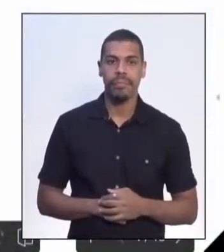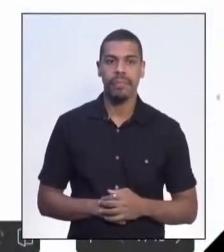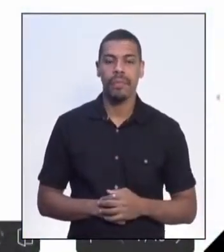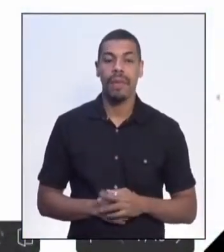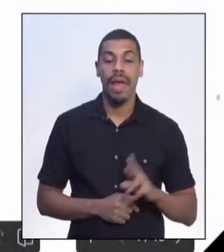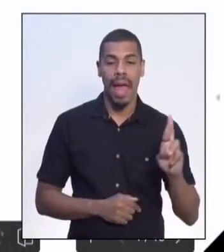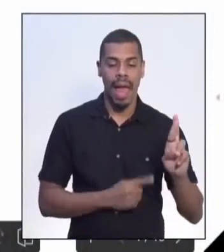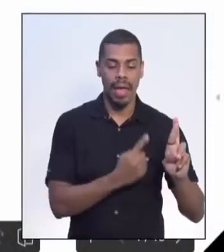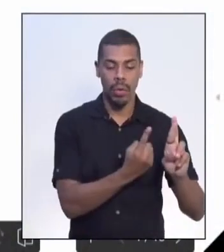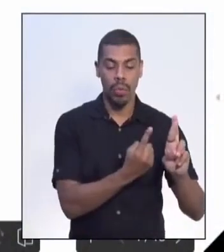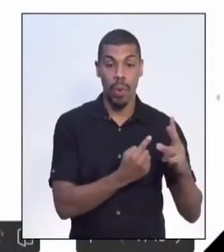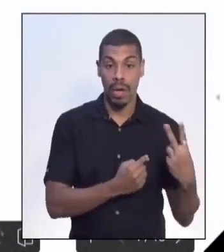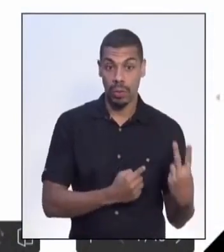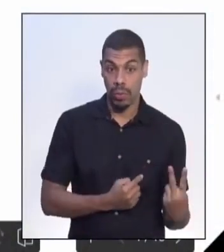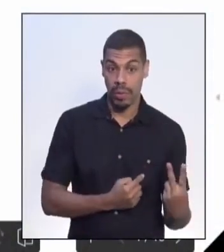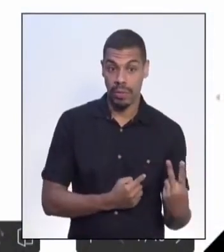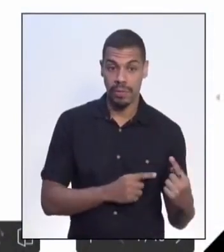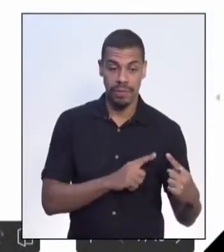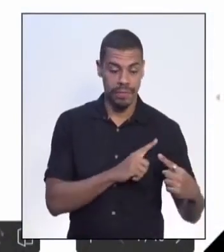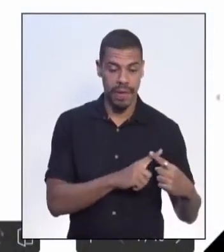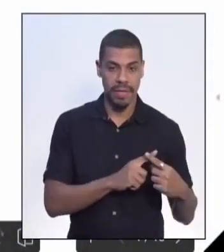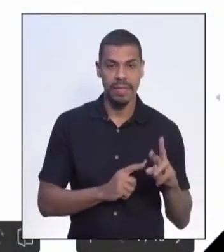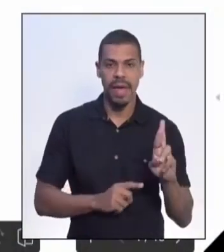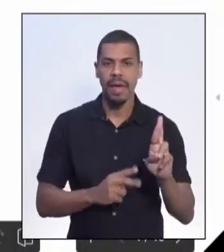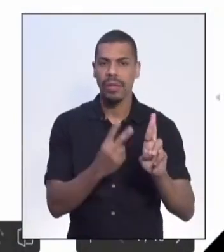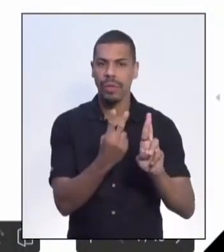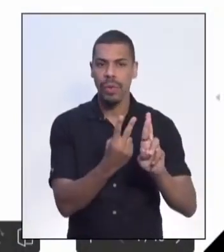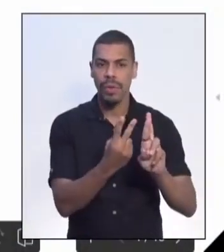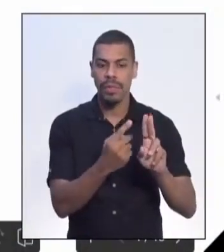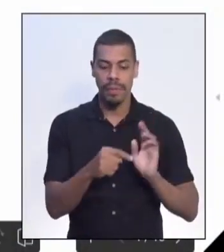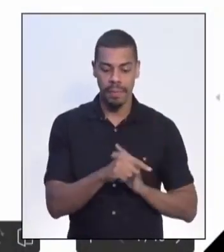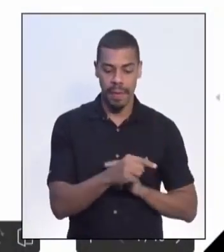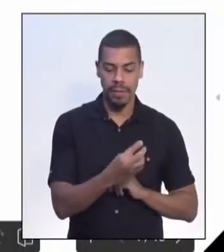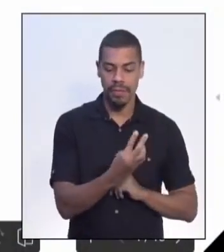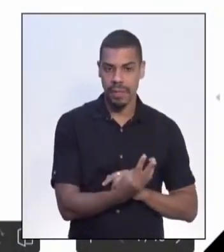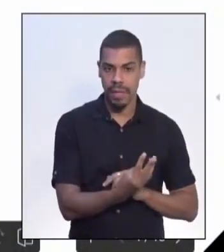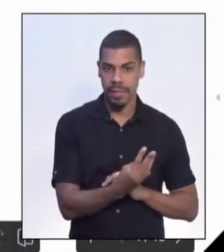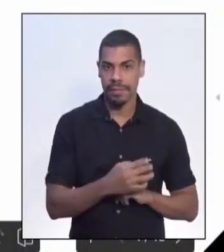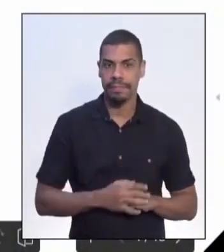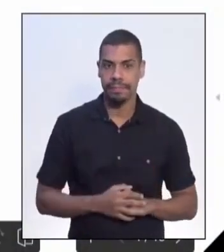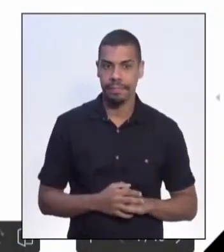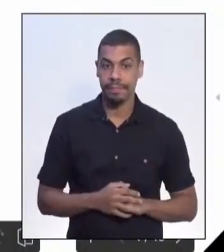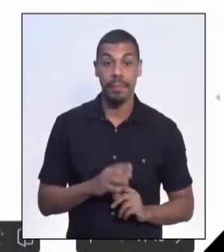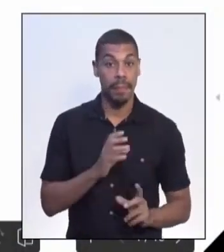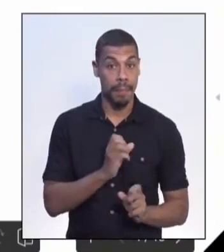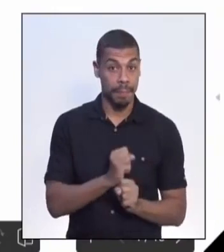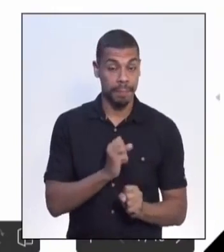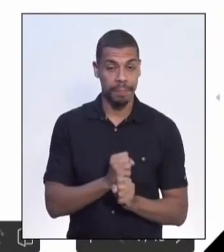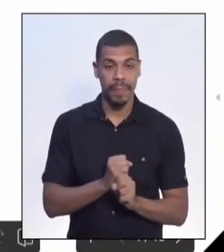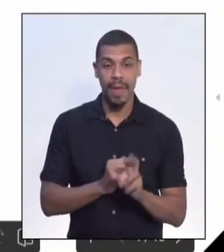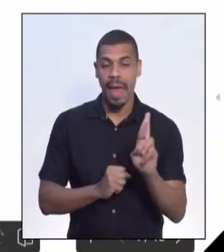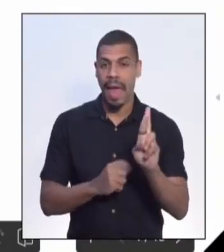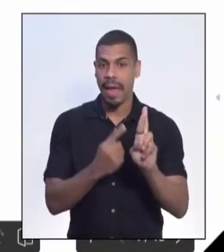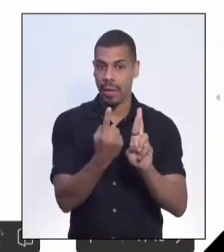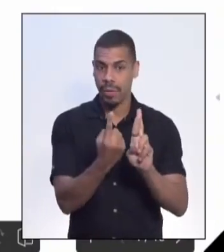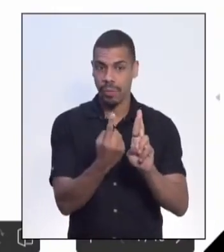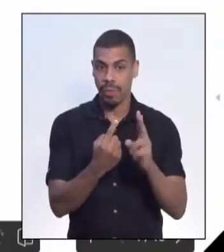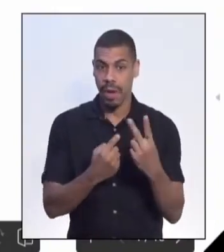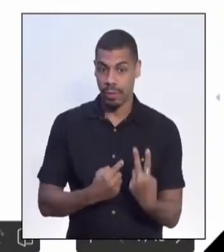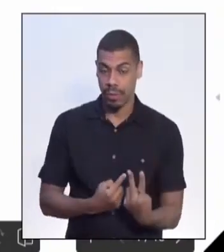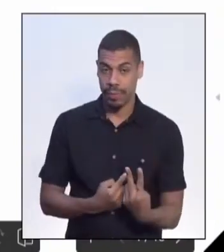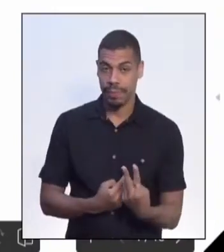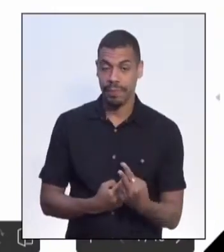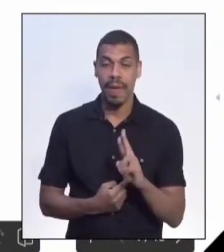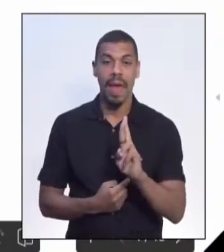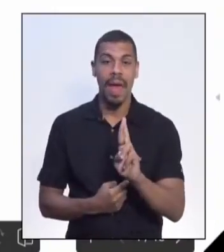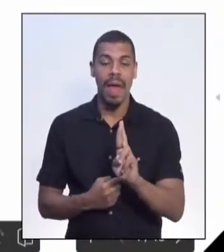é 2 vezes R2 menos 3. Mais R1 é